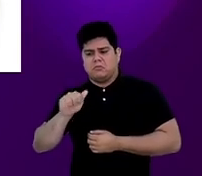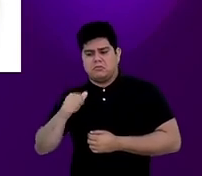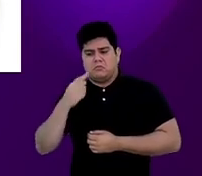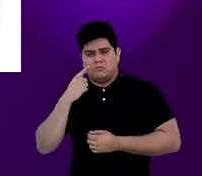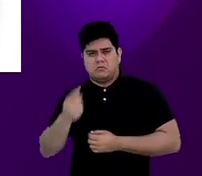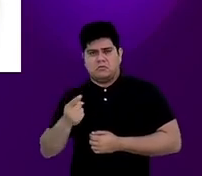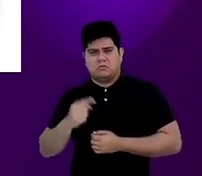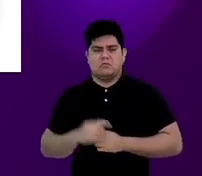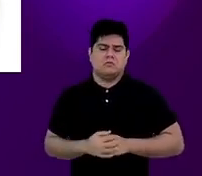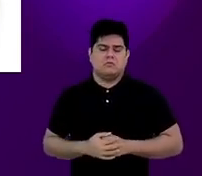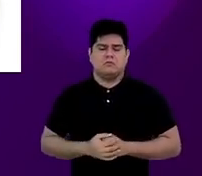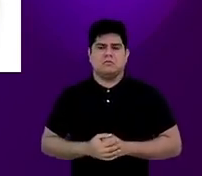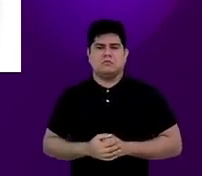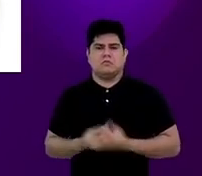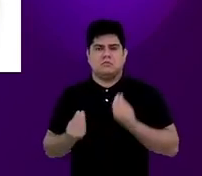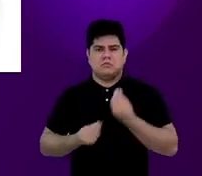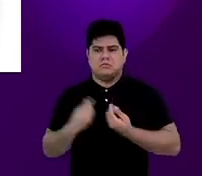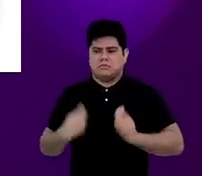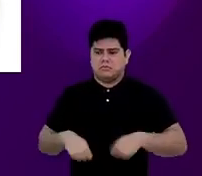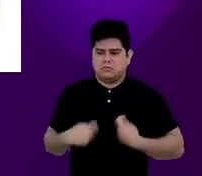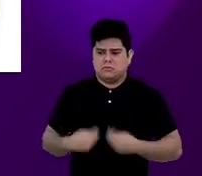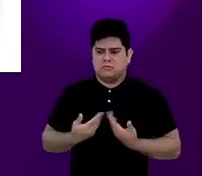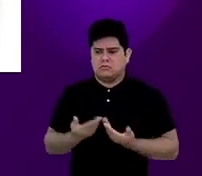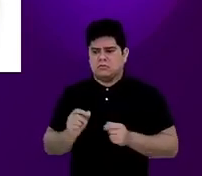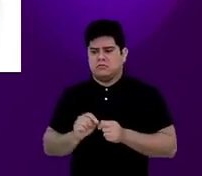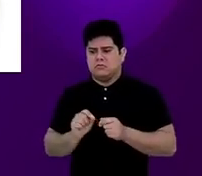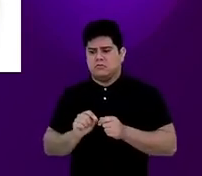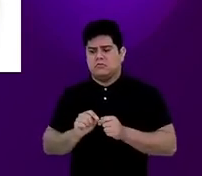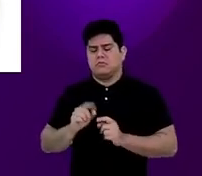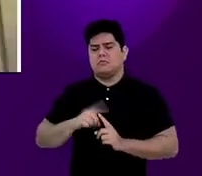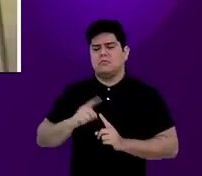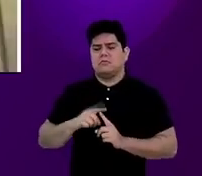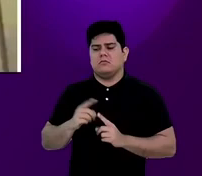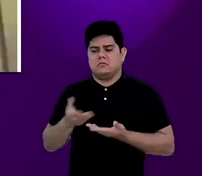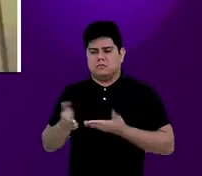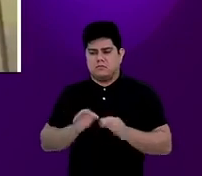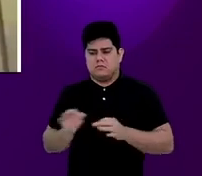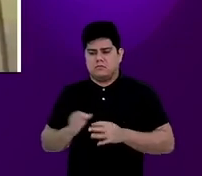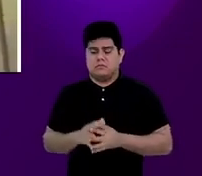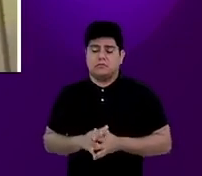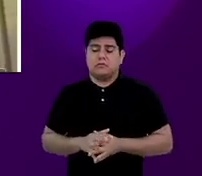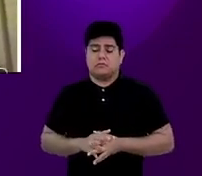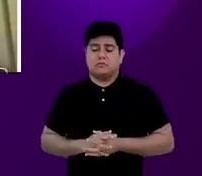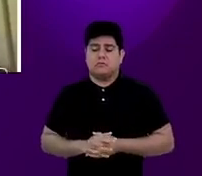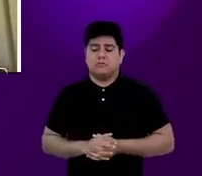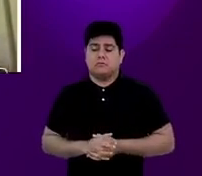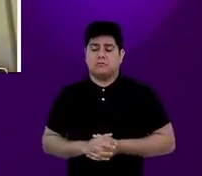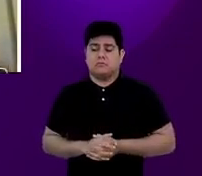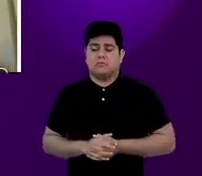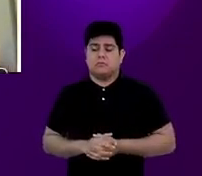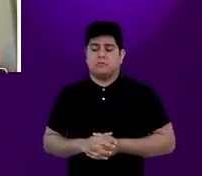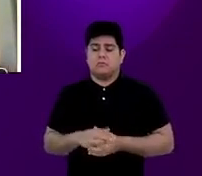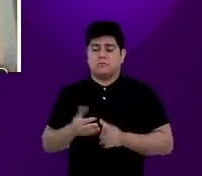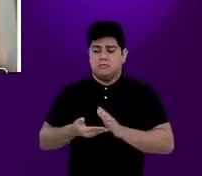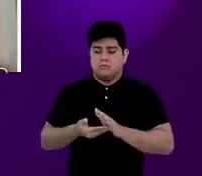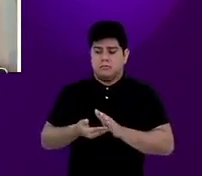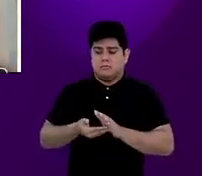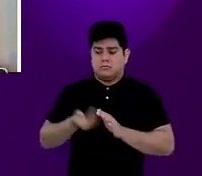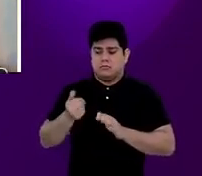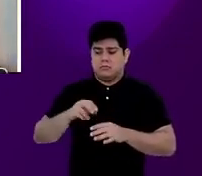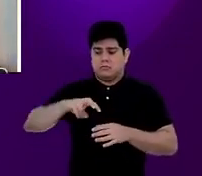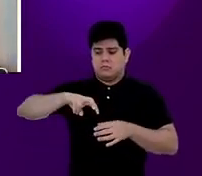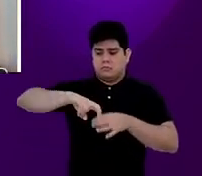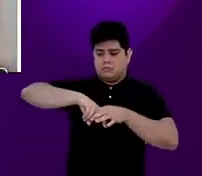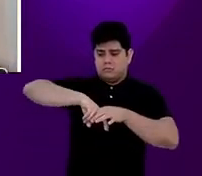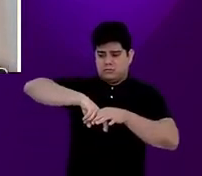gente necessita quando a gente faz esse tipo de abordagem. E no follow-up, já na retirada dos duplos J, a